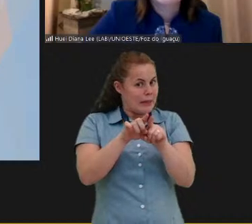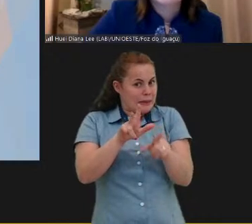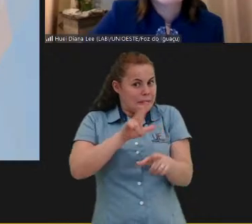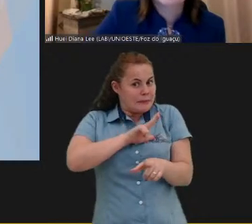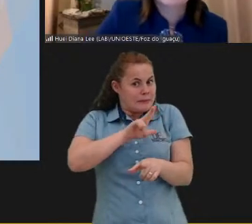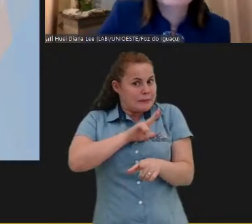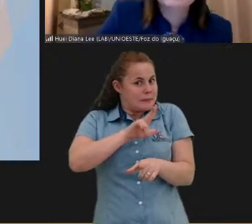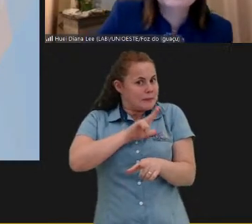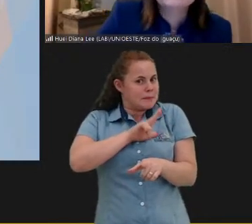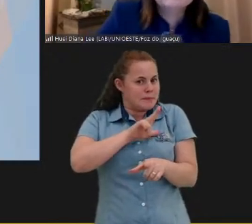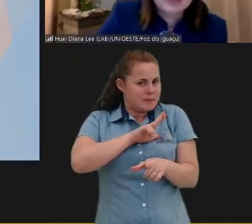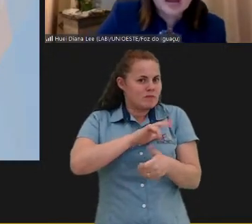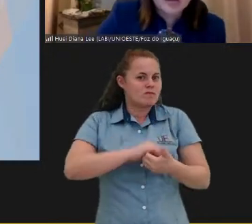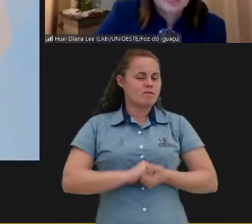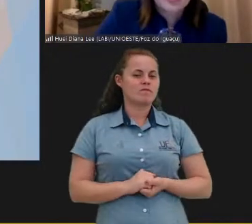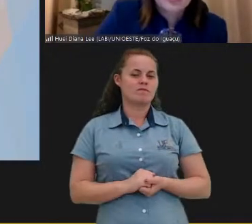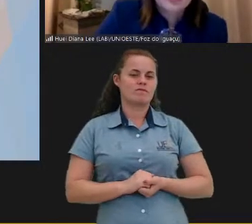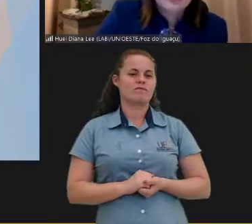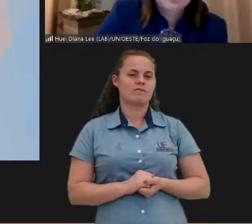Bom,